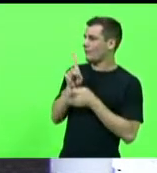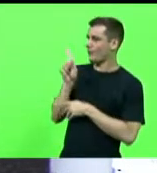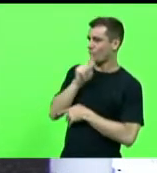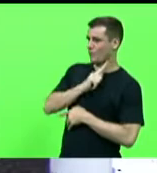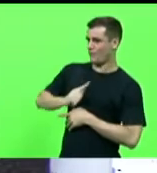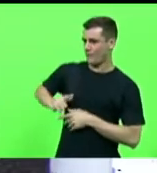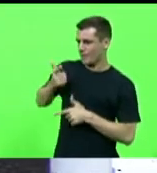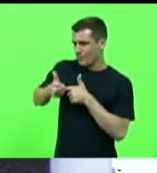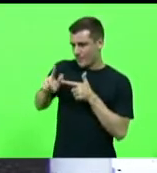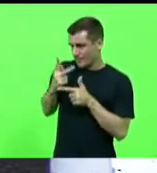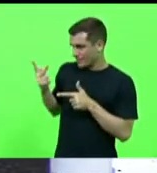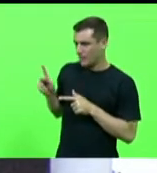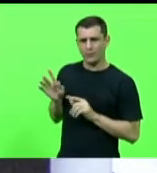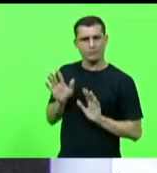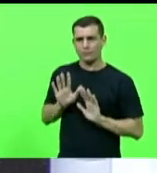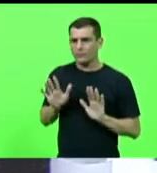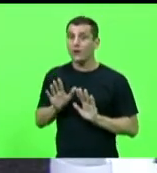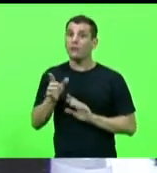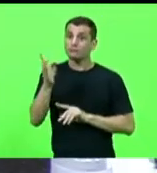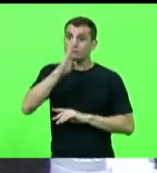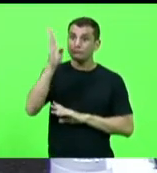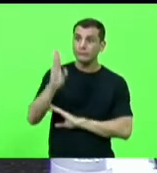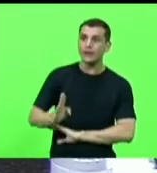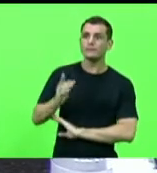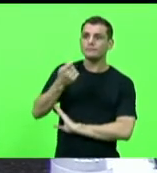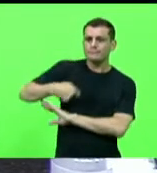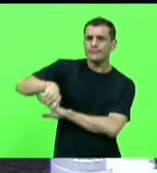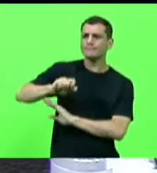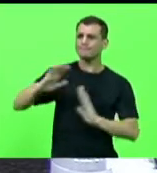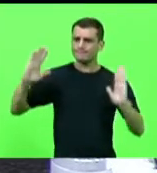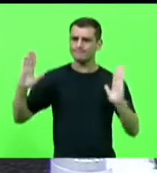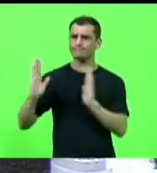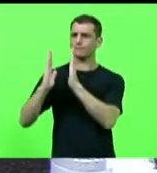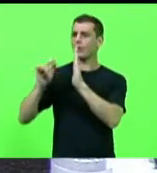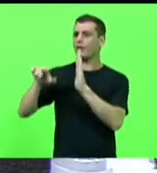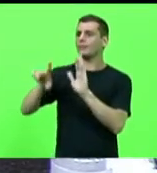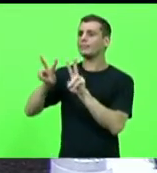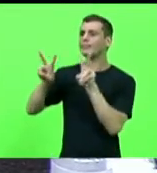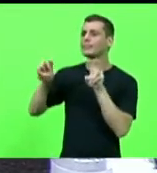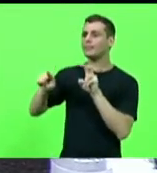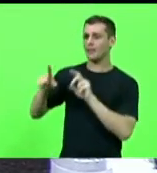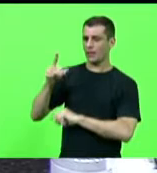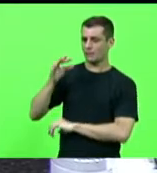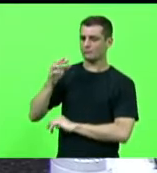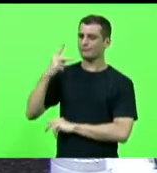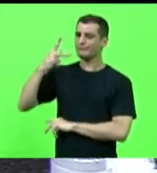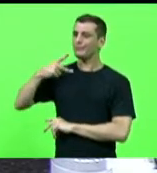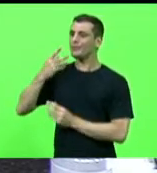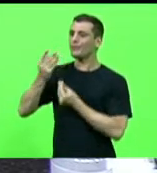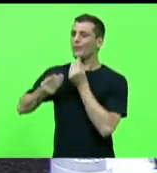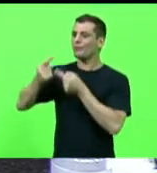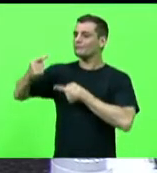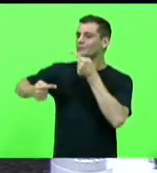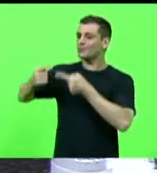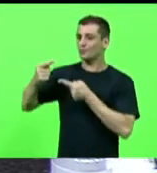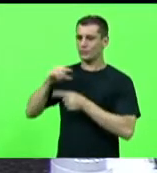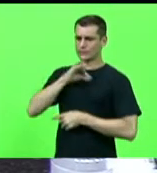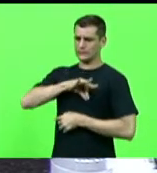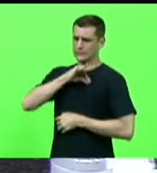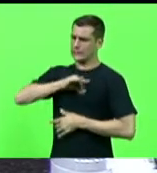de nenhuma história do Brasil. O Brasil precisa enfrentar a questão da política salarial de verdade. De